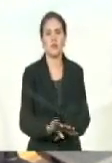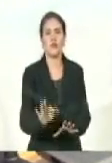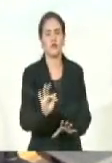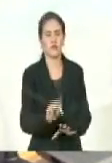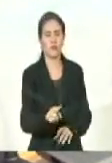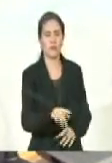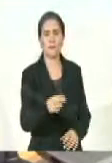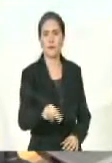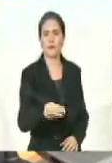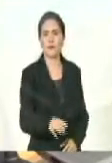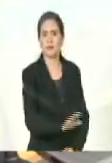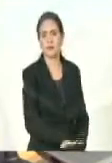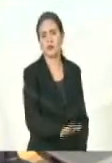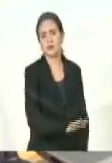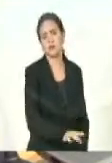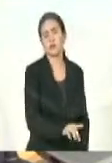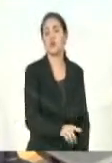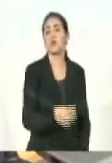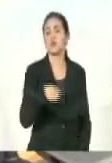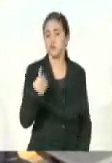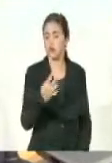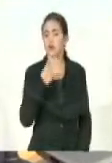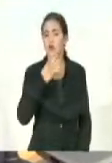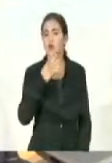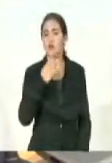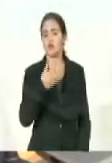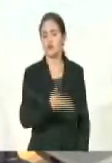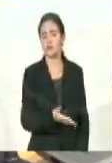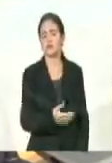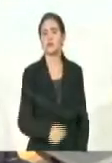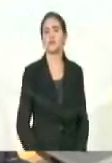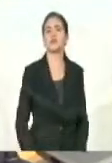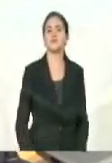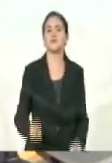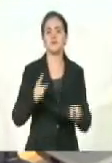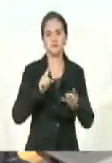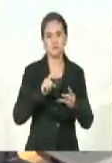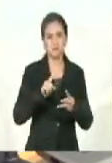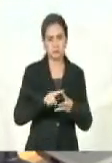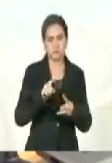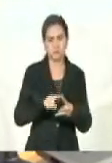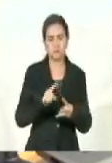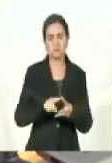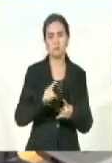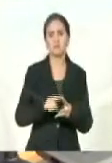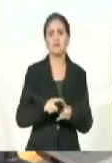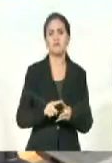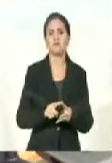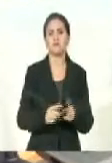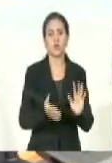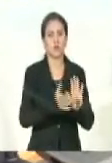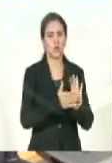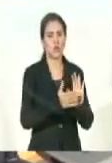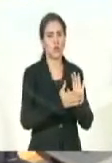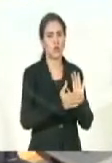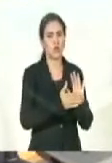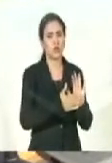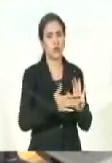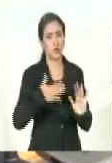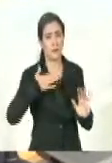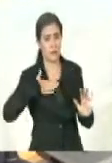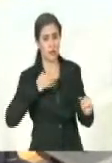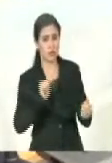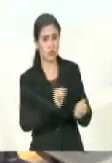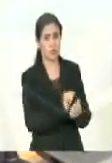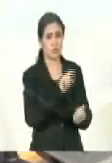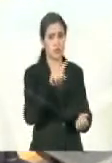em terceiro, fazer uma referência a um trabalho em conjunto e uma indicação em conjunto, deputado Wellito do Curso, deputado Zé